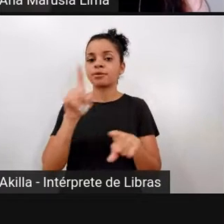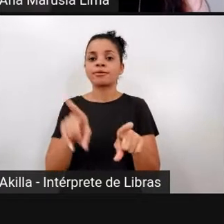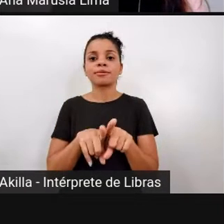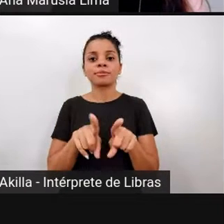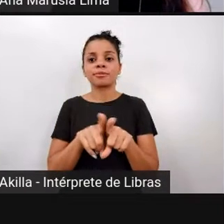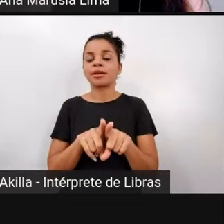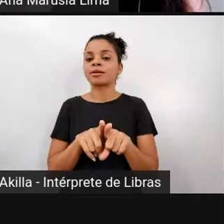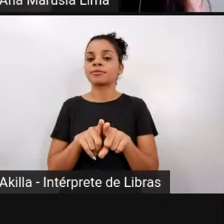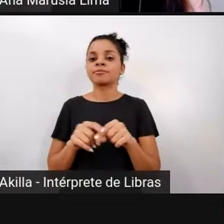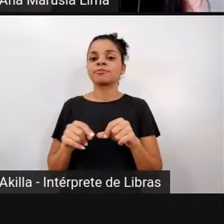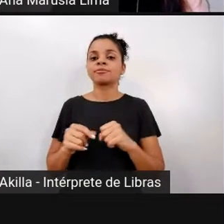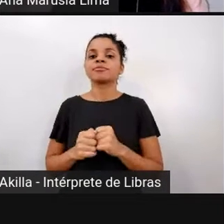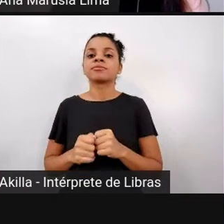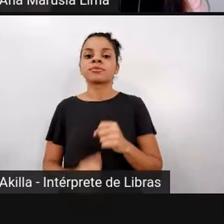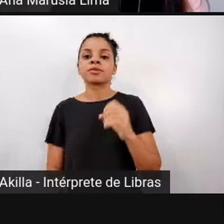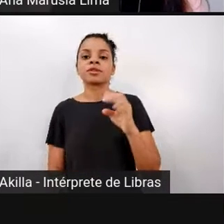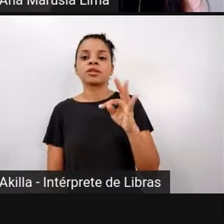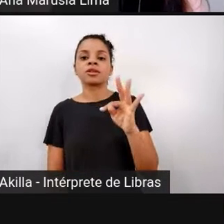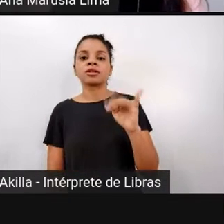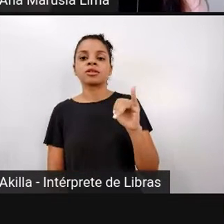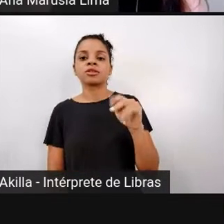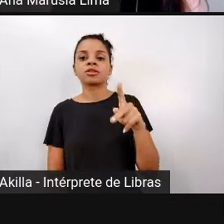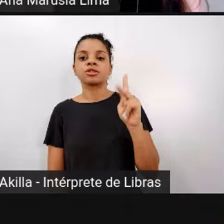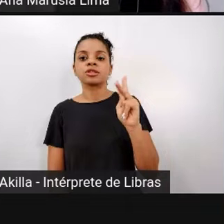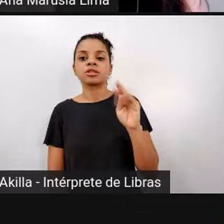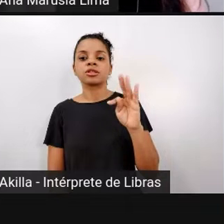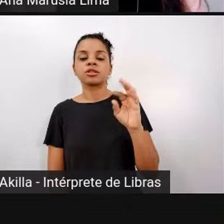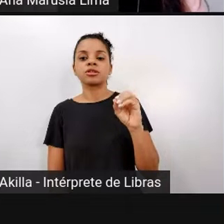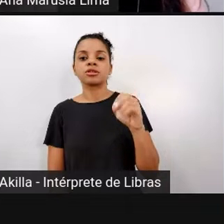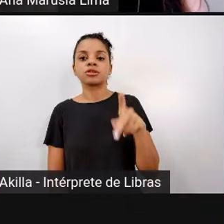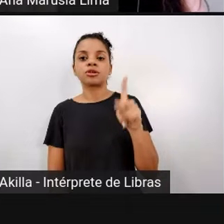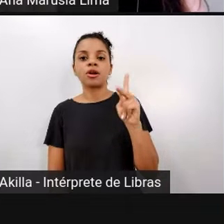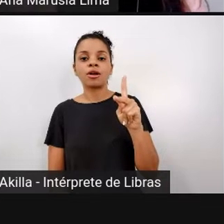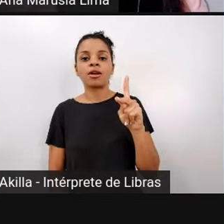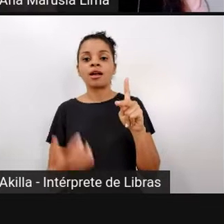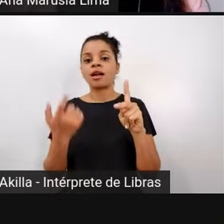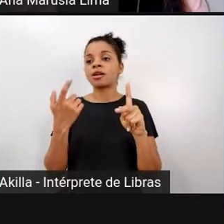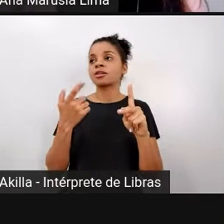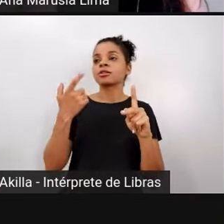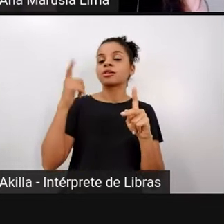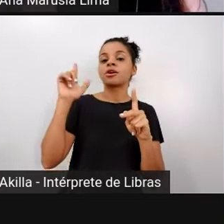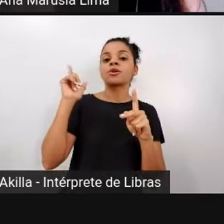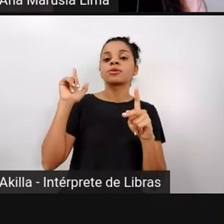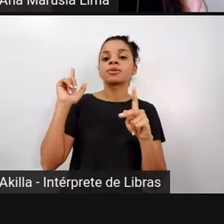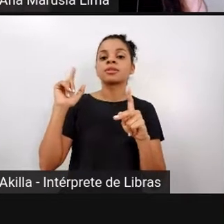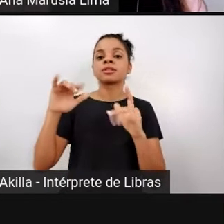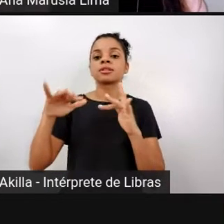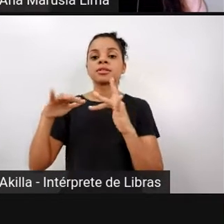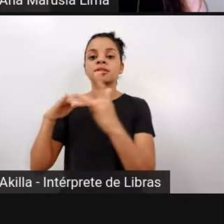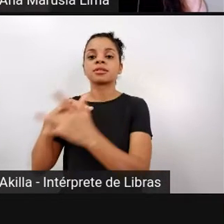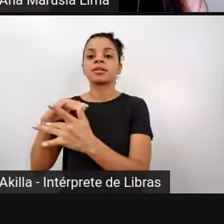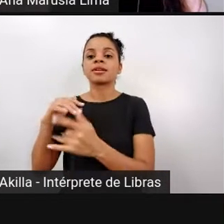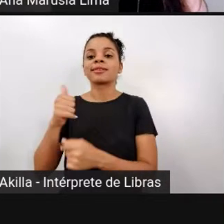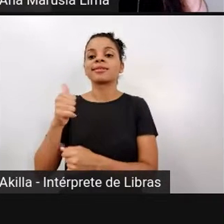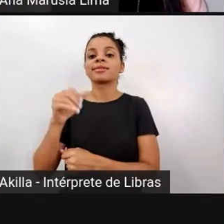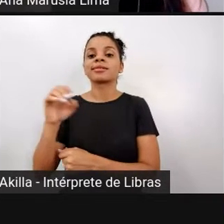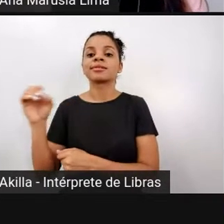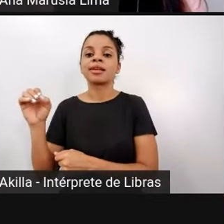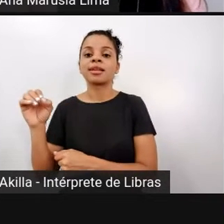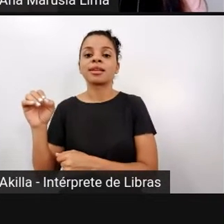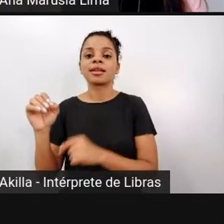foi de apenas 2,6 por mês, ao passo que outras redes a média menor é de 100, e o Twitter, por exemplo, chega a mais de